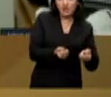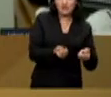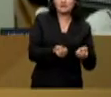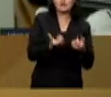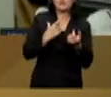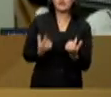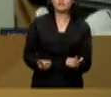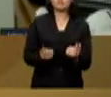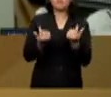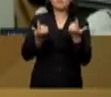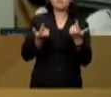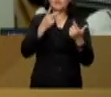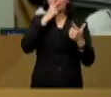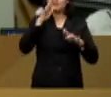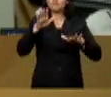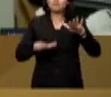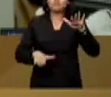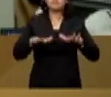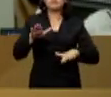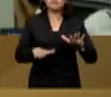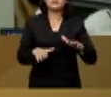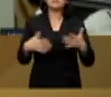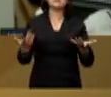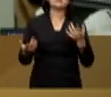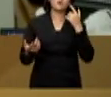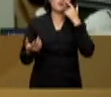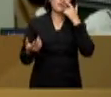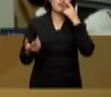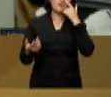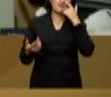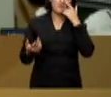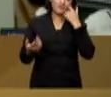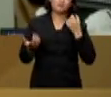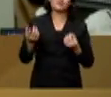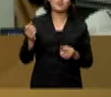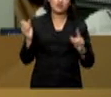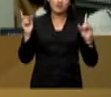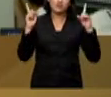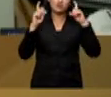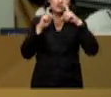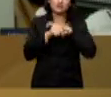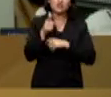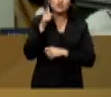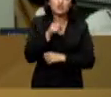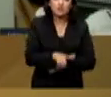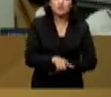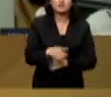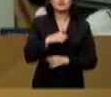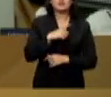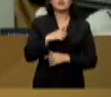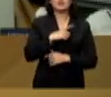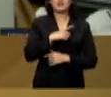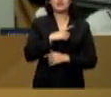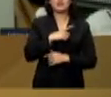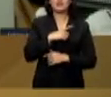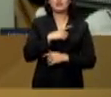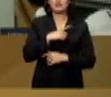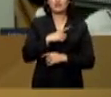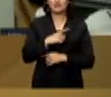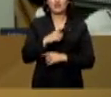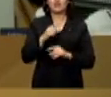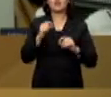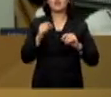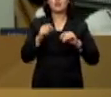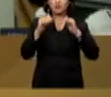em risco o próprio objetivo de se alcançar algum dia o cumprimento pleno do princípio de